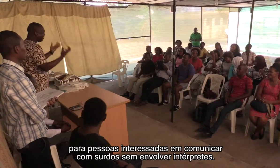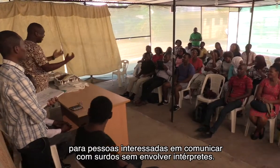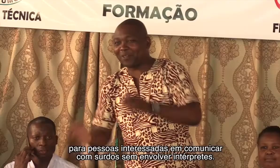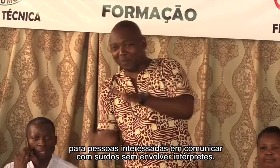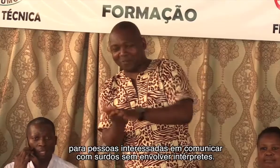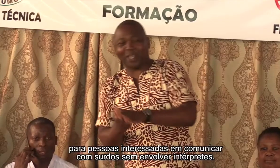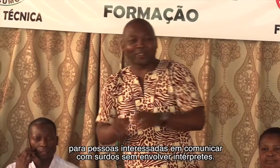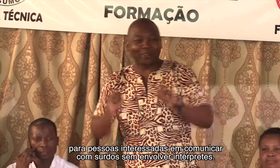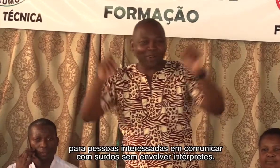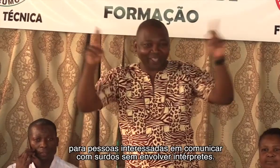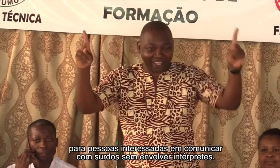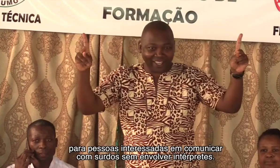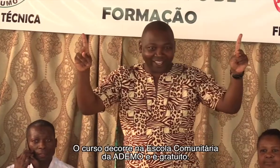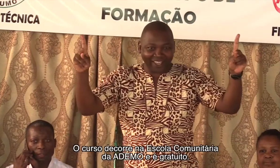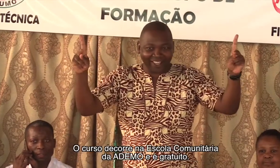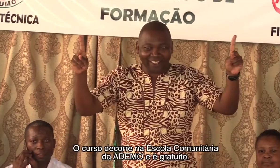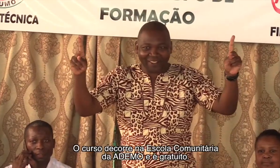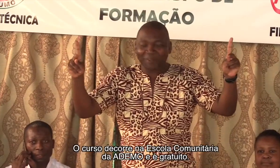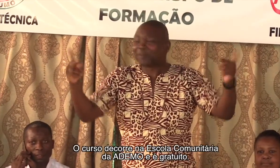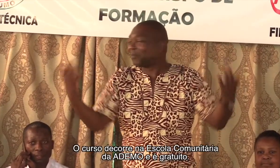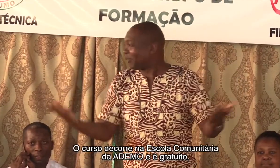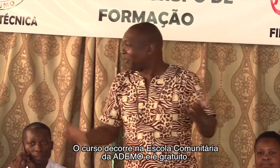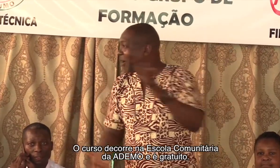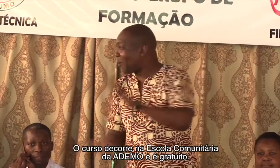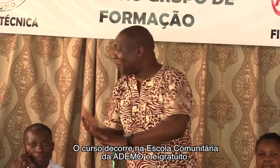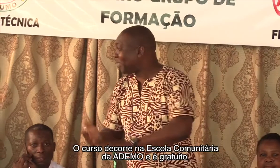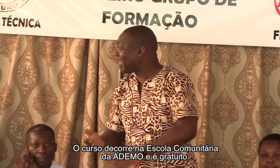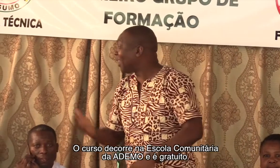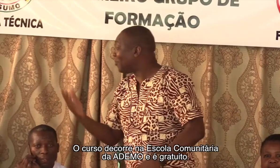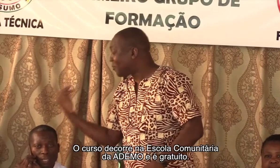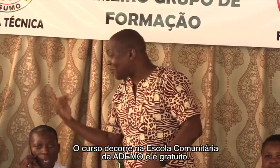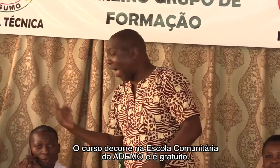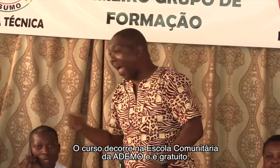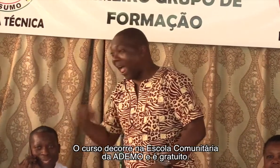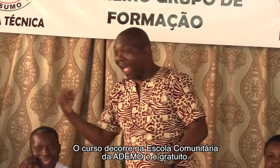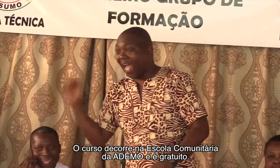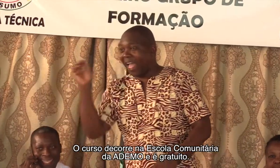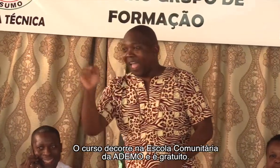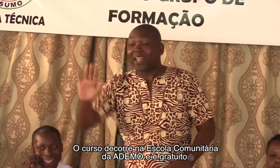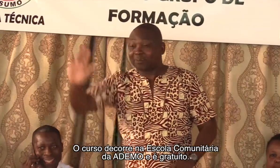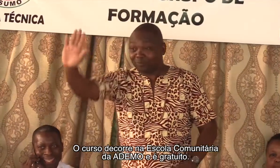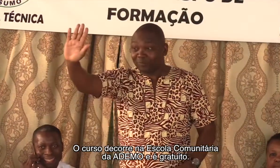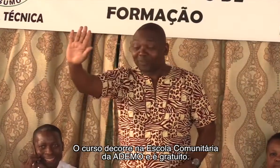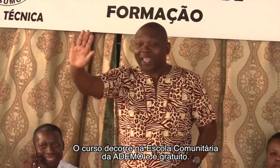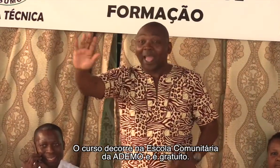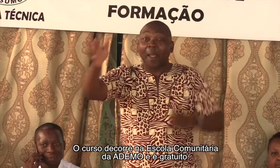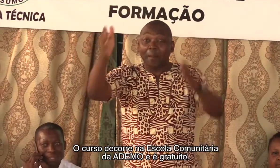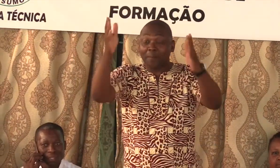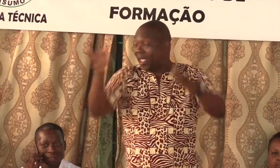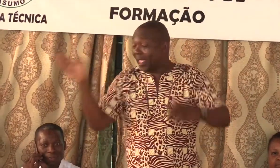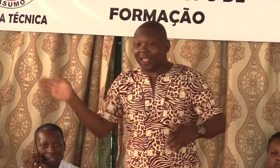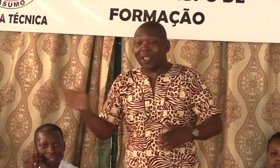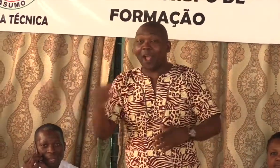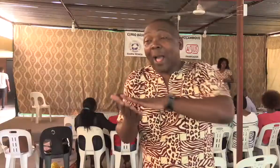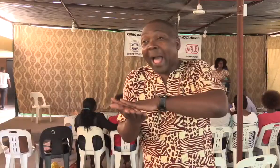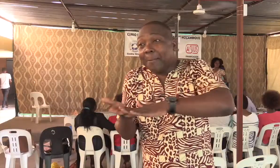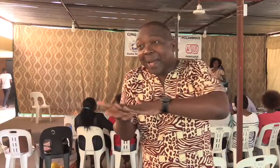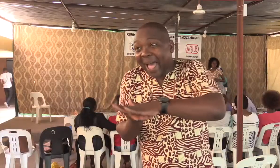sem envolver intérpretes. O curso acontece na Escola Comunitária da Demo e é